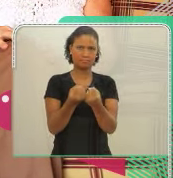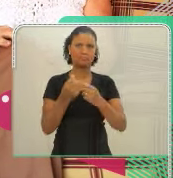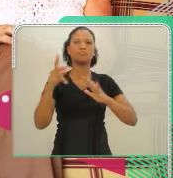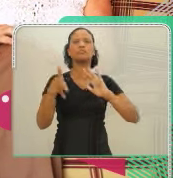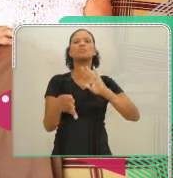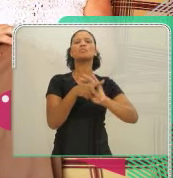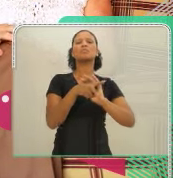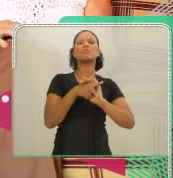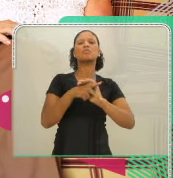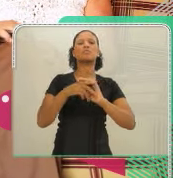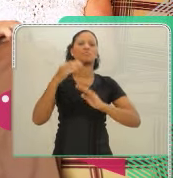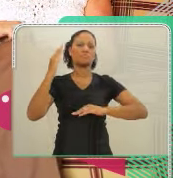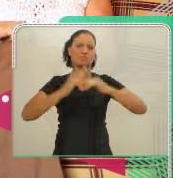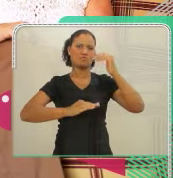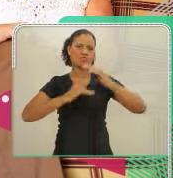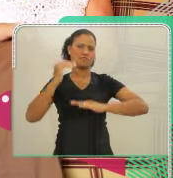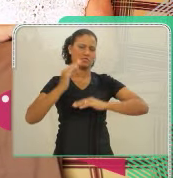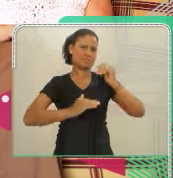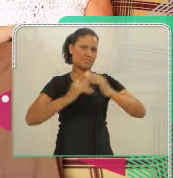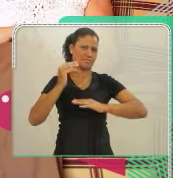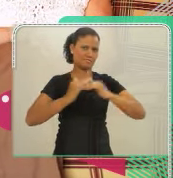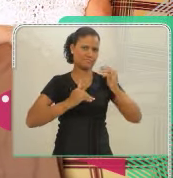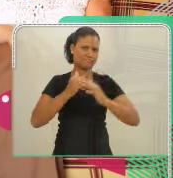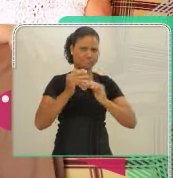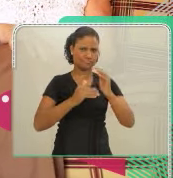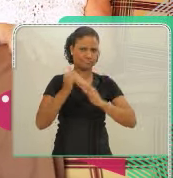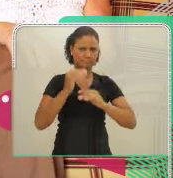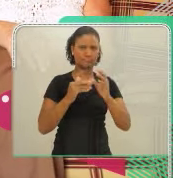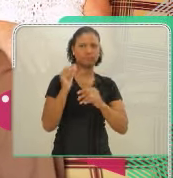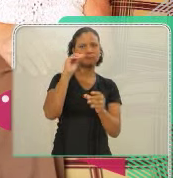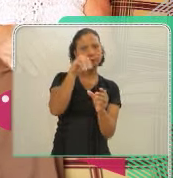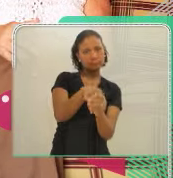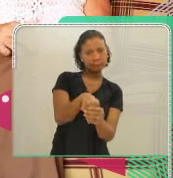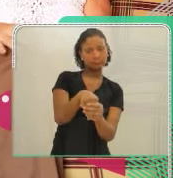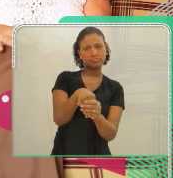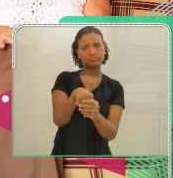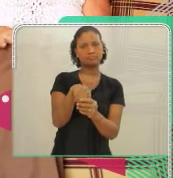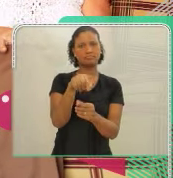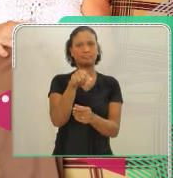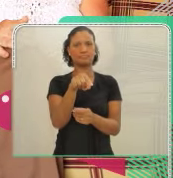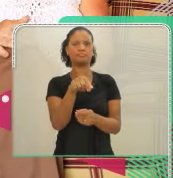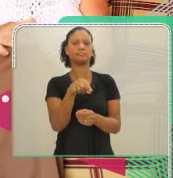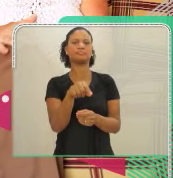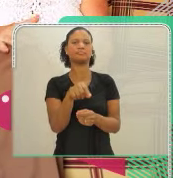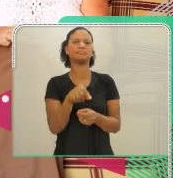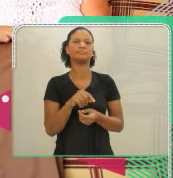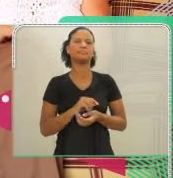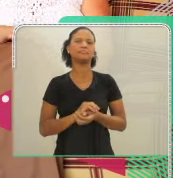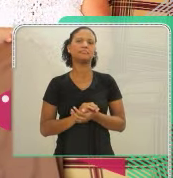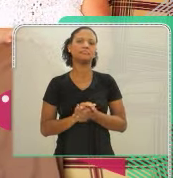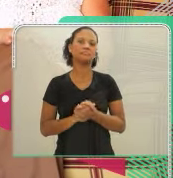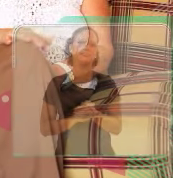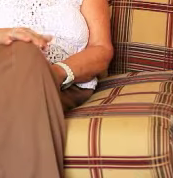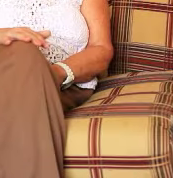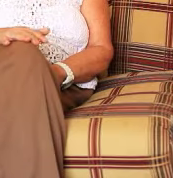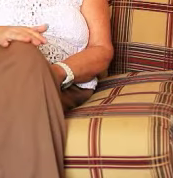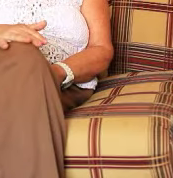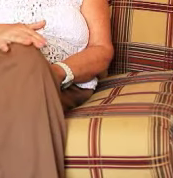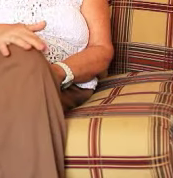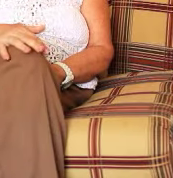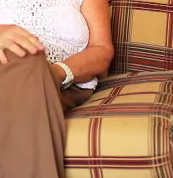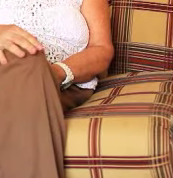eu fiz um outro projeto que é um projeto